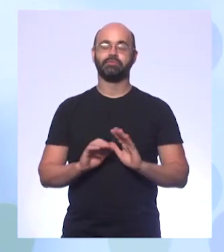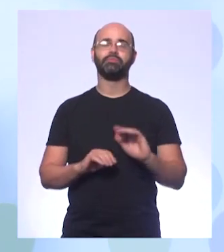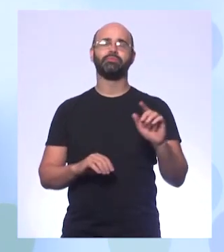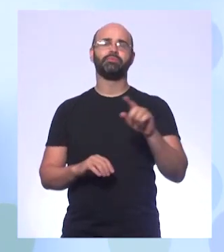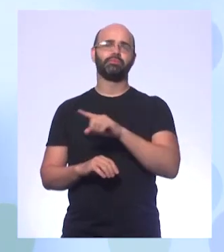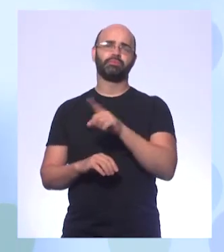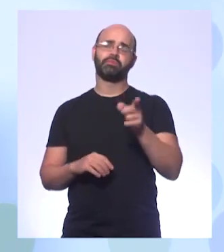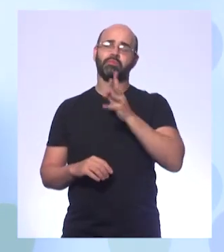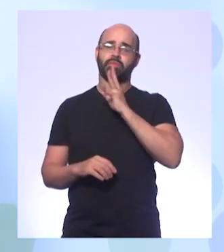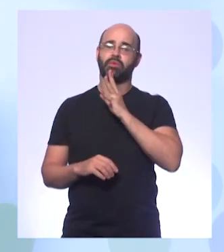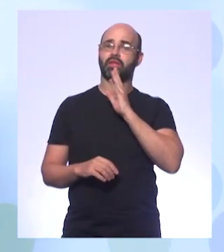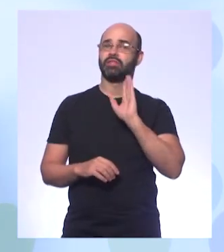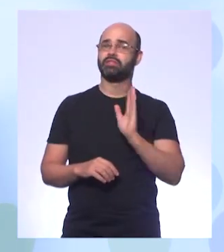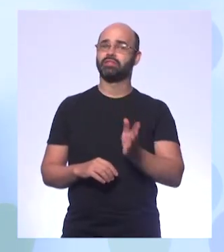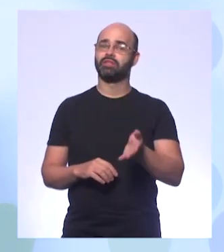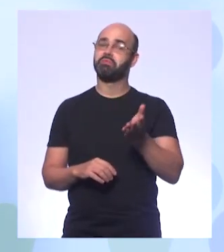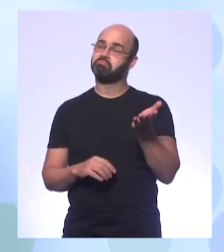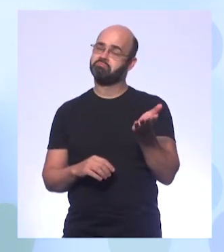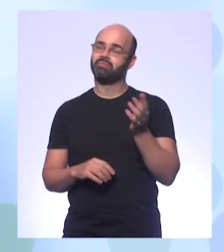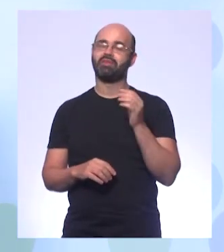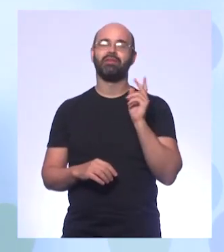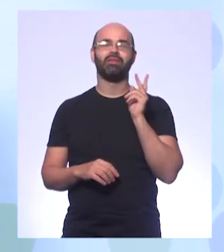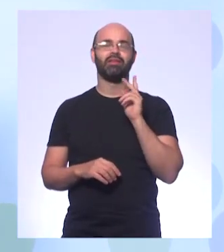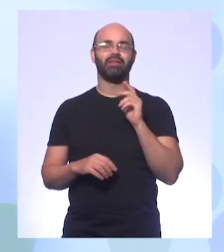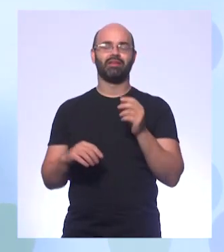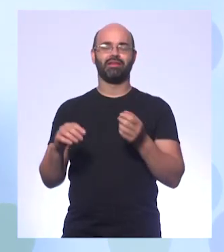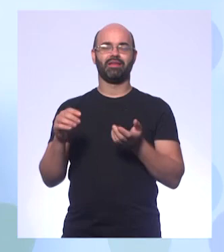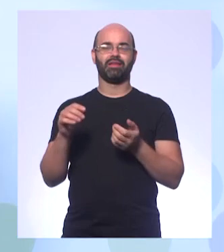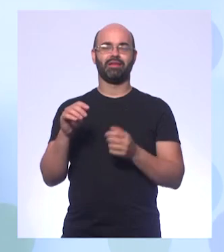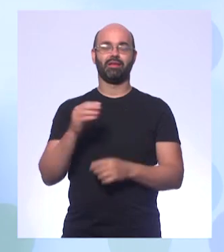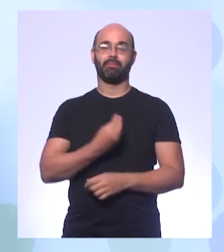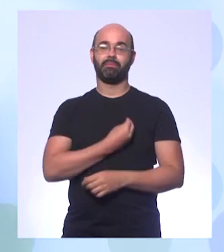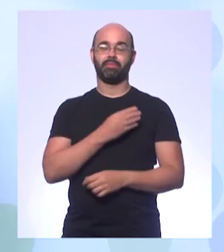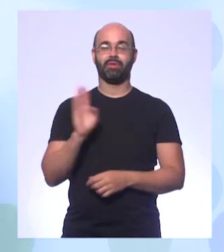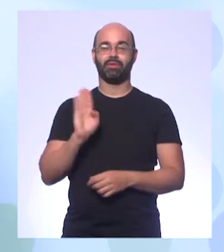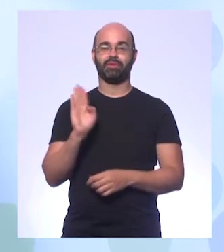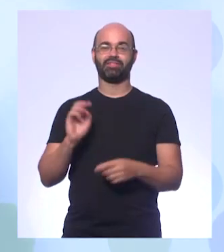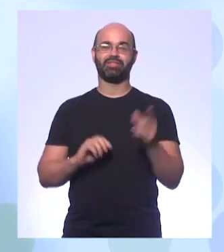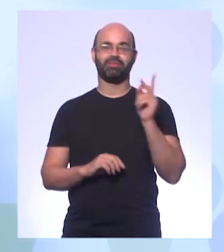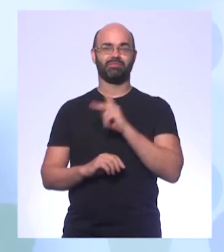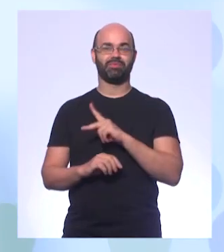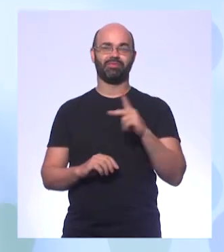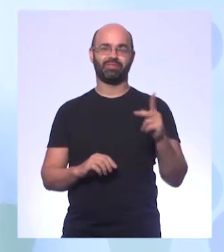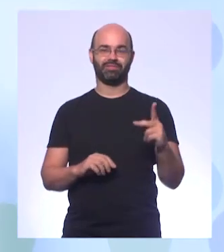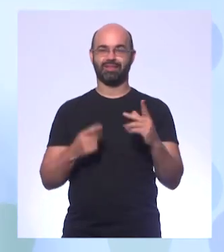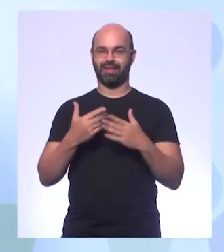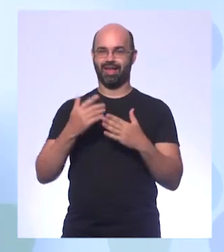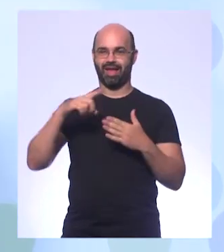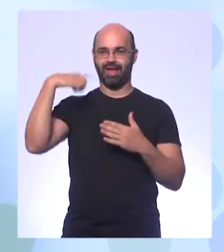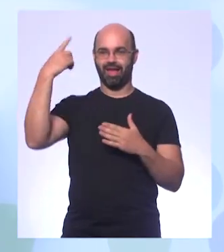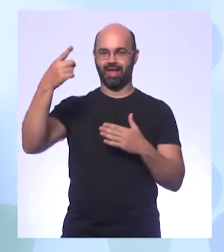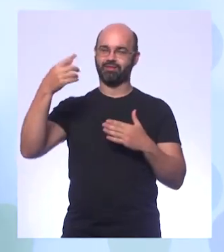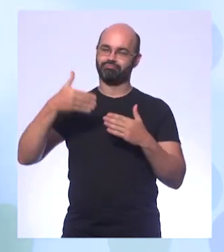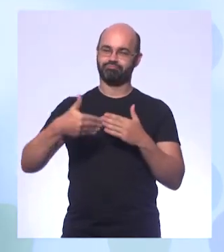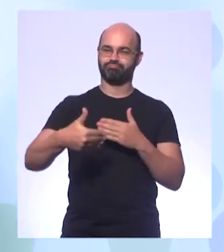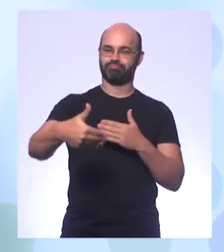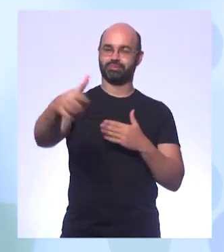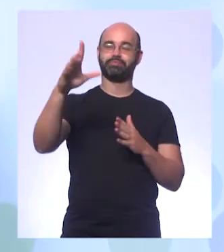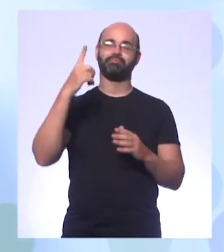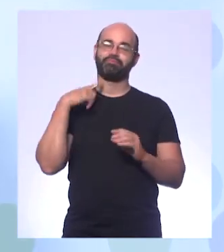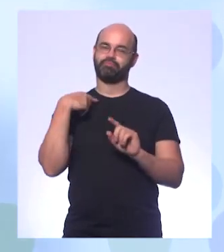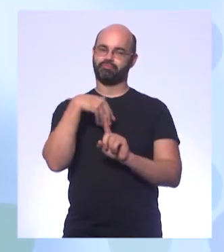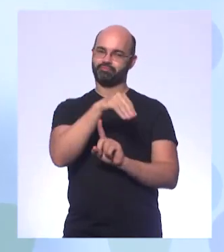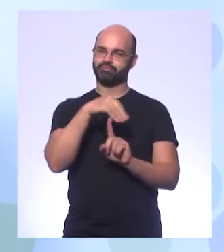devem conhecer a professora de biologia que estará com vocês a partir da próxima aula, e eu estarei